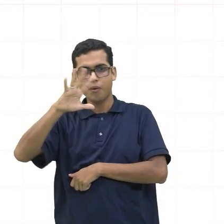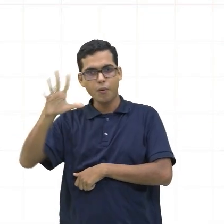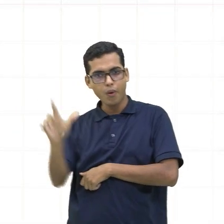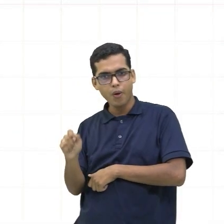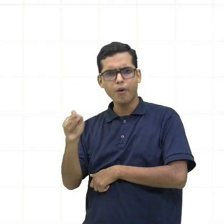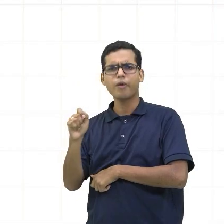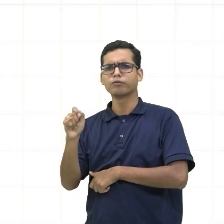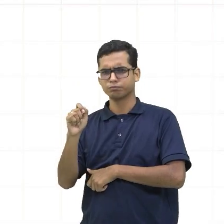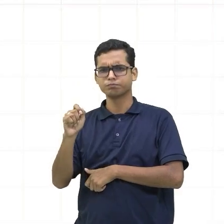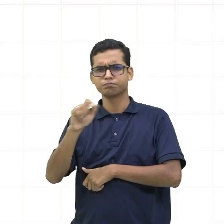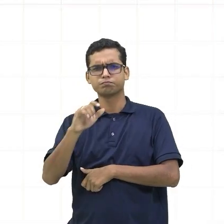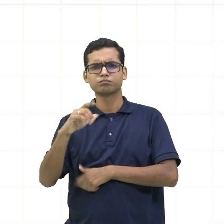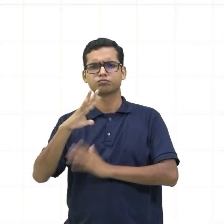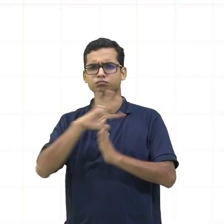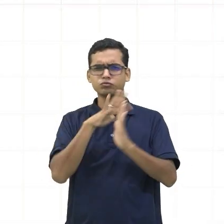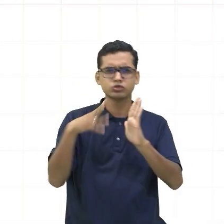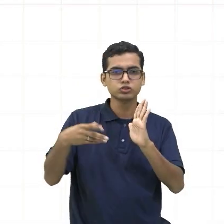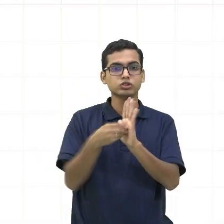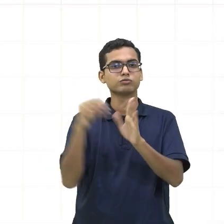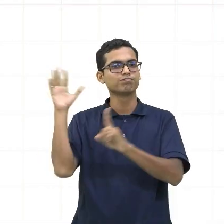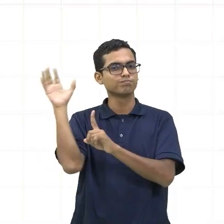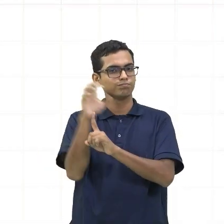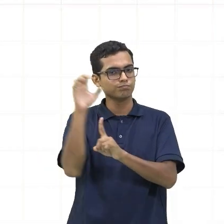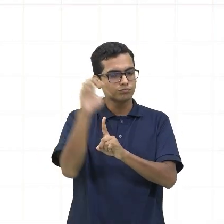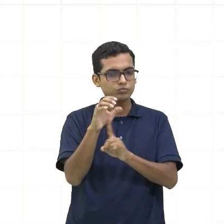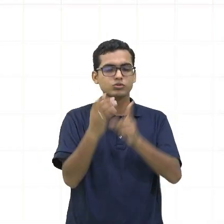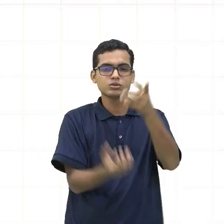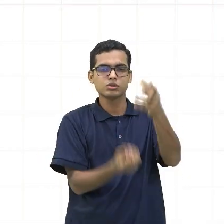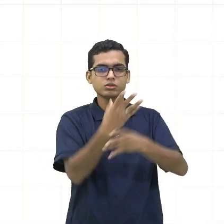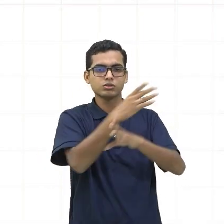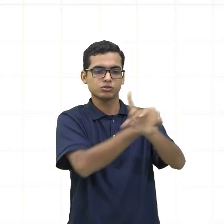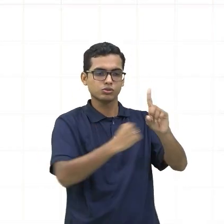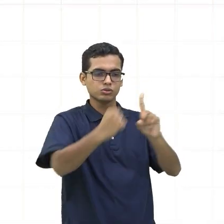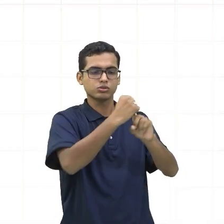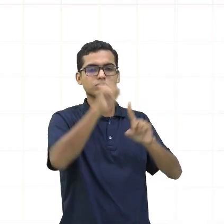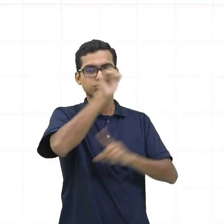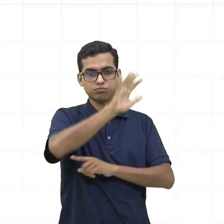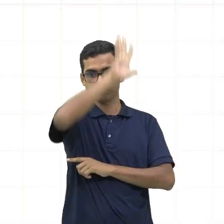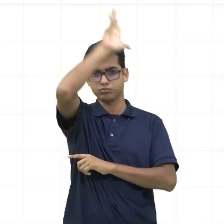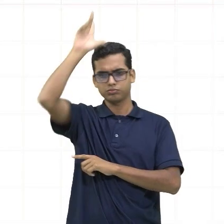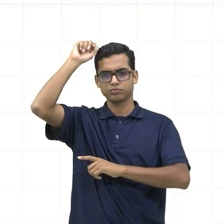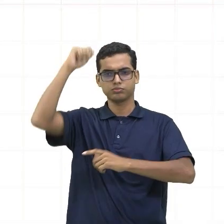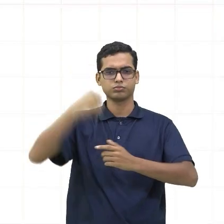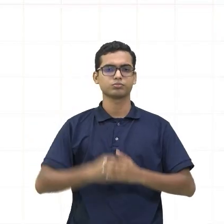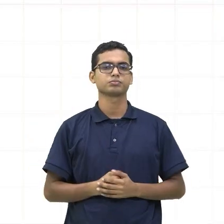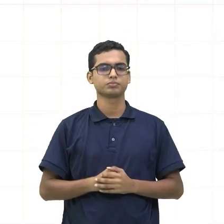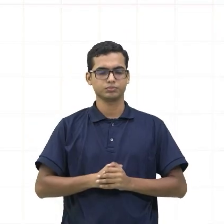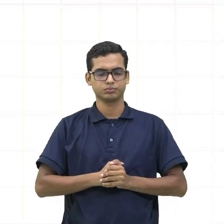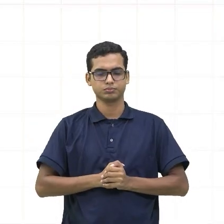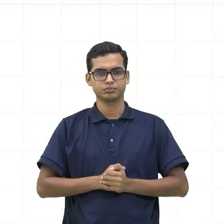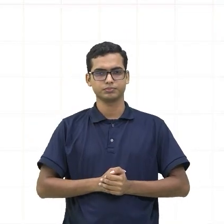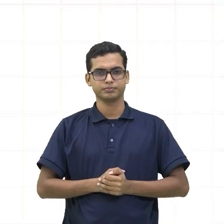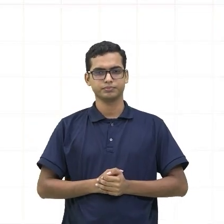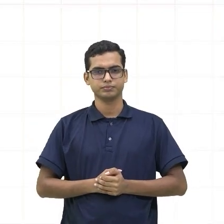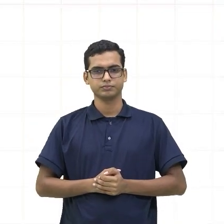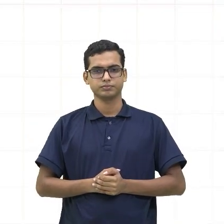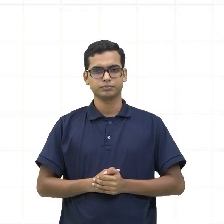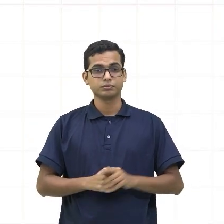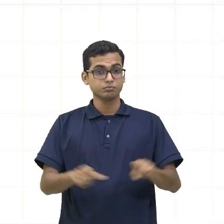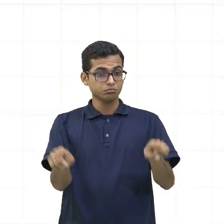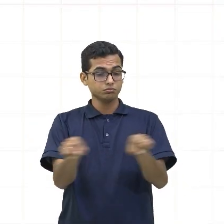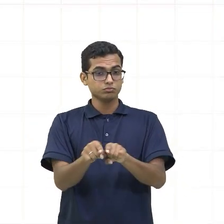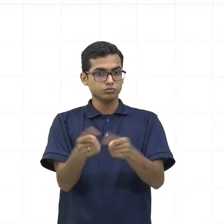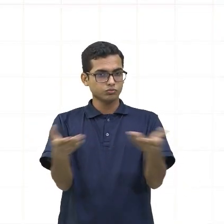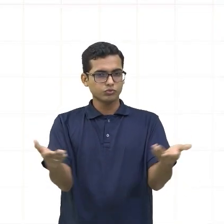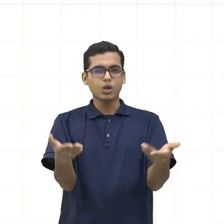forma direta na formação da sociedade amazonense. E essa presença, né, dos negros, ela ainda é